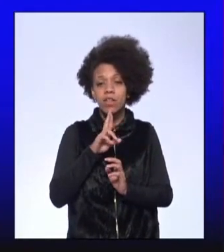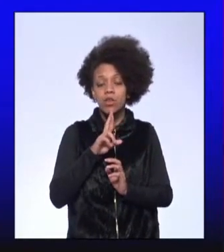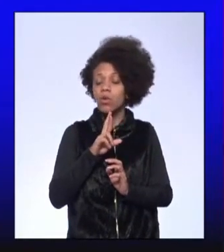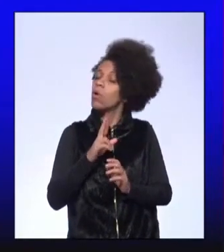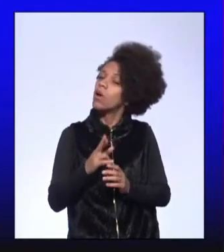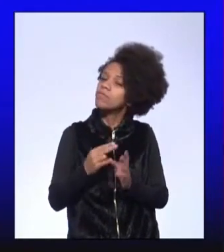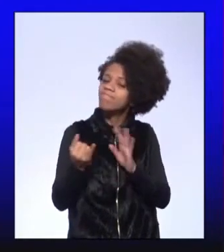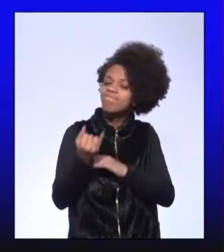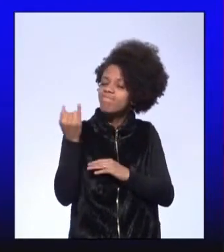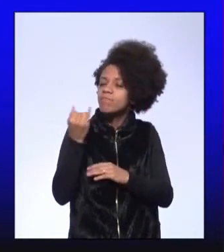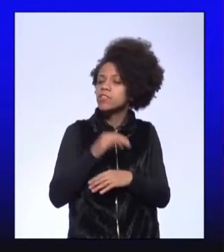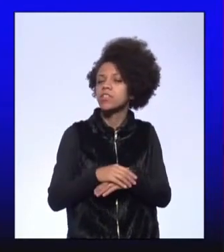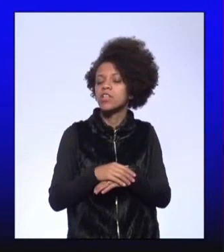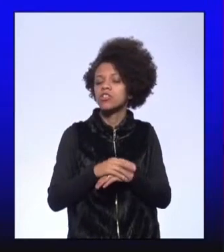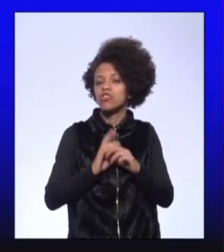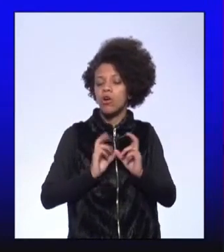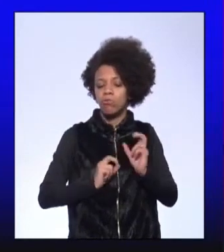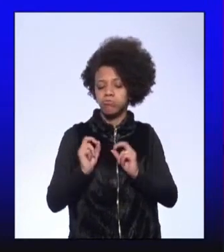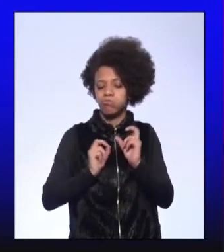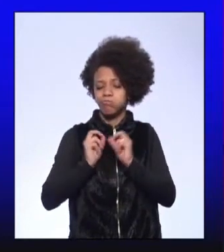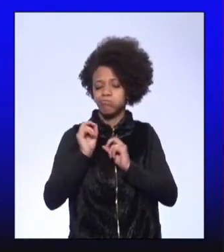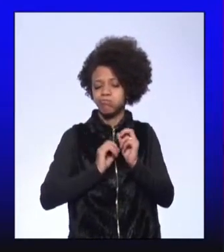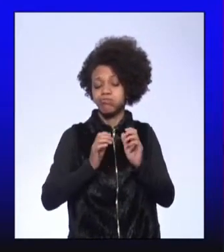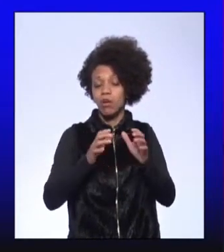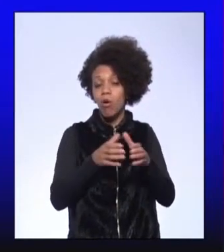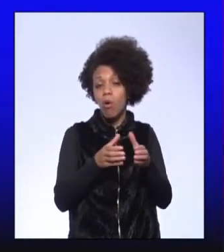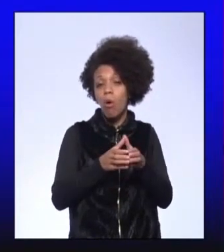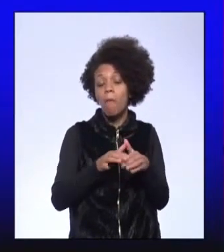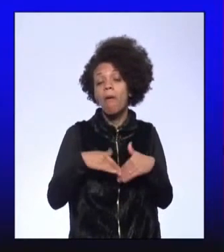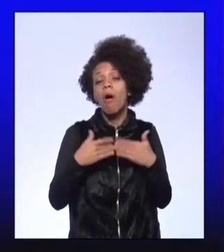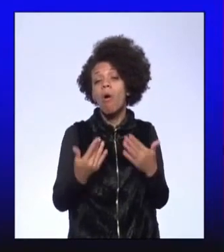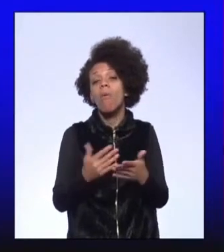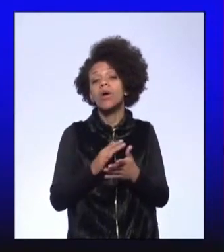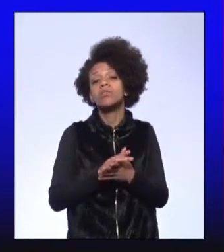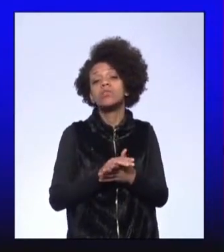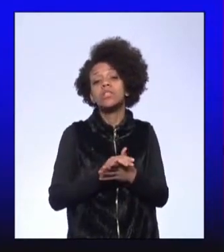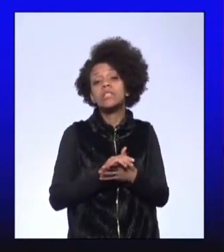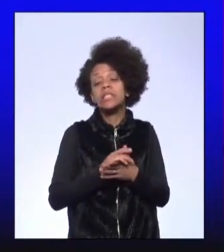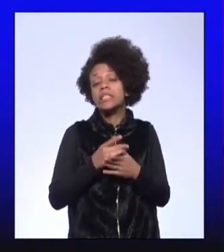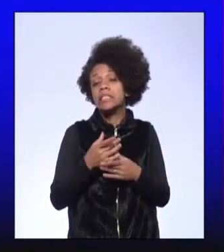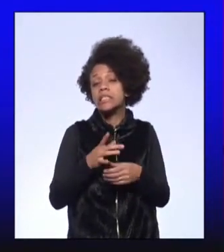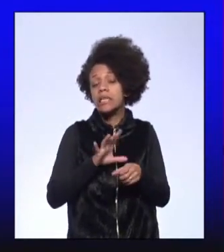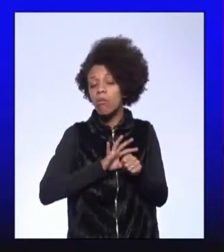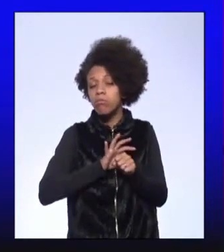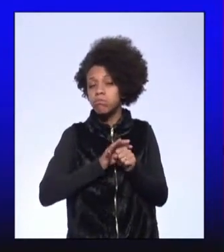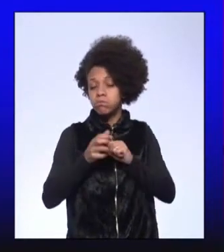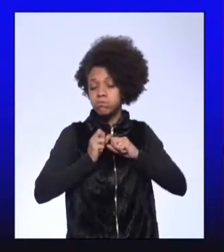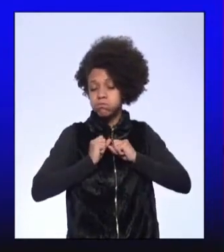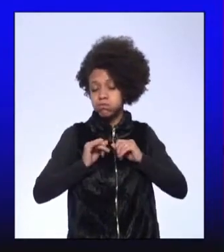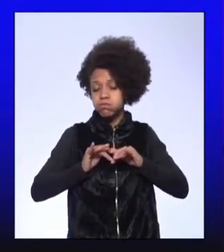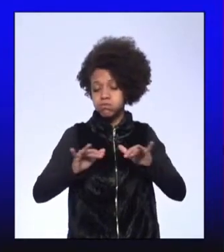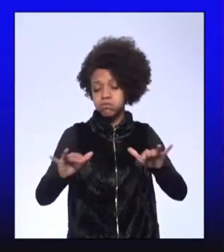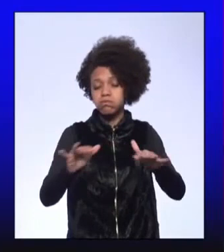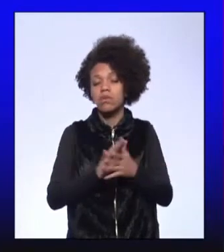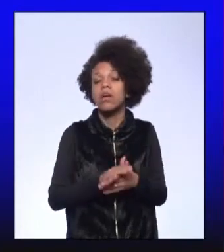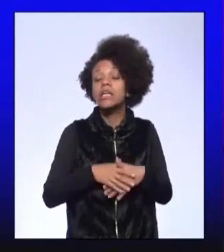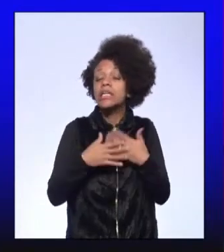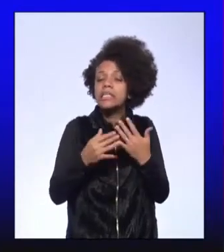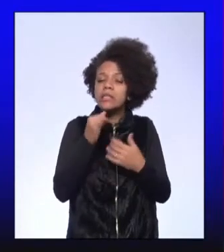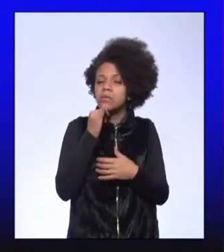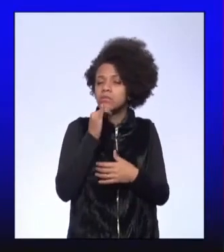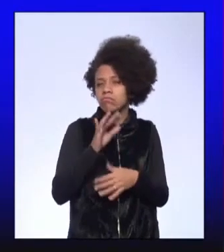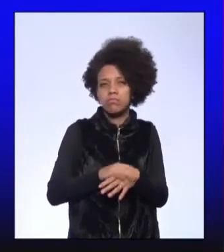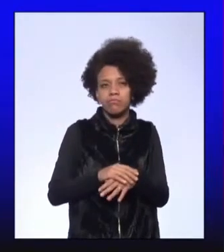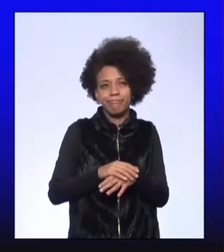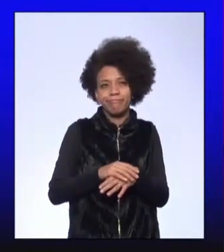importante de transmissão do vírus na comunidade quando se fala em surtos de influenza. E supunhamos que